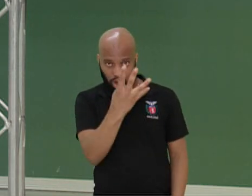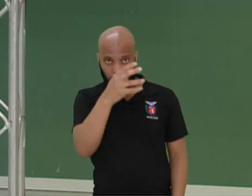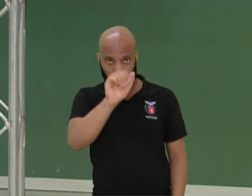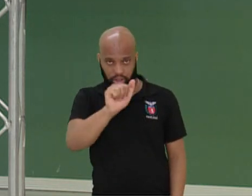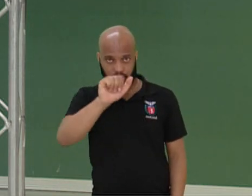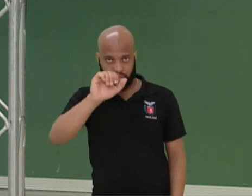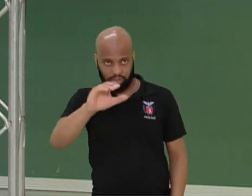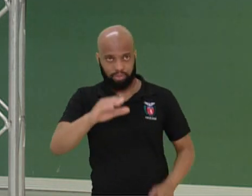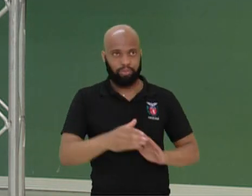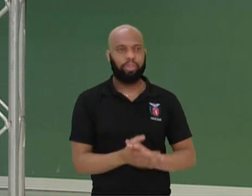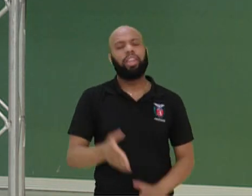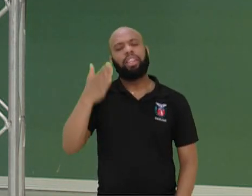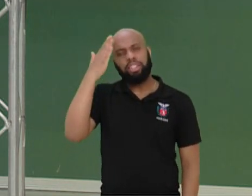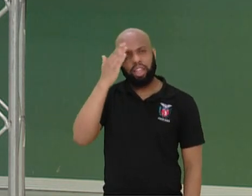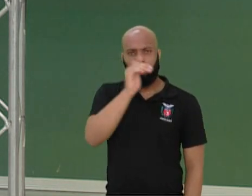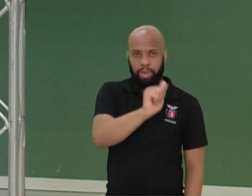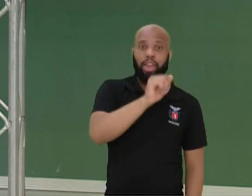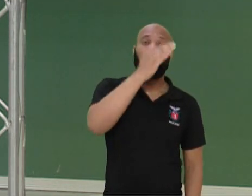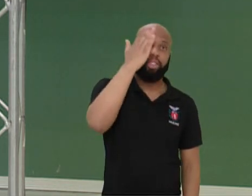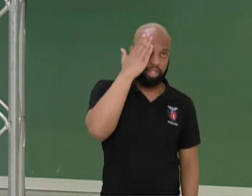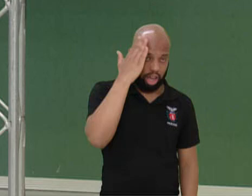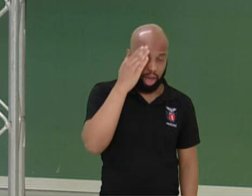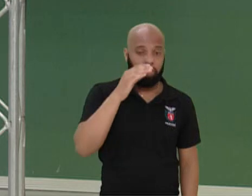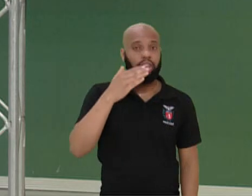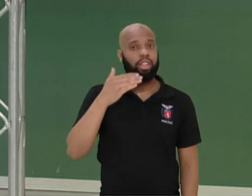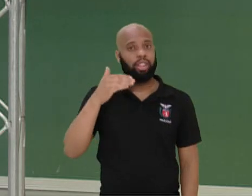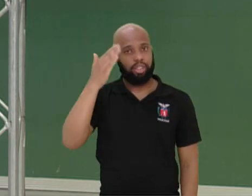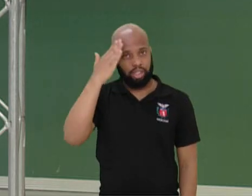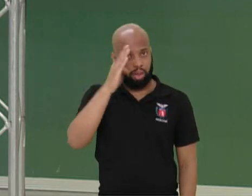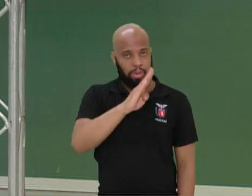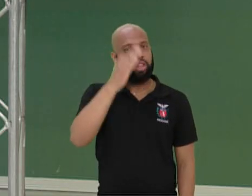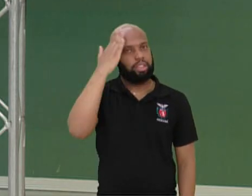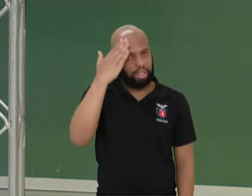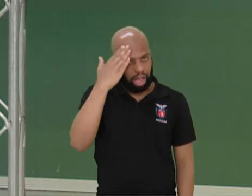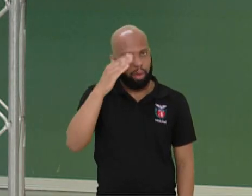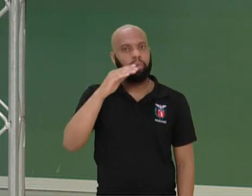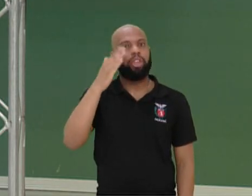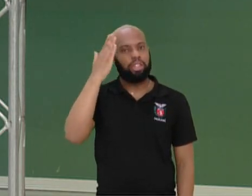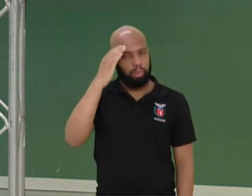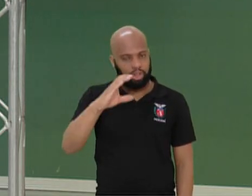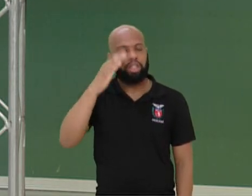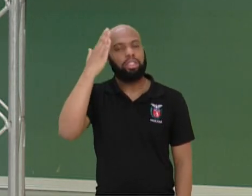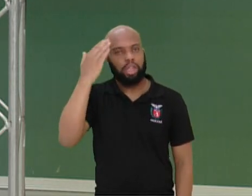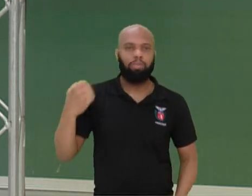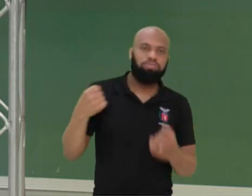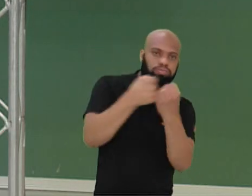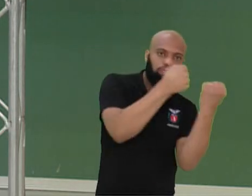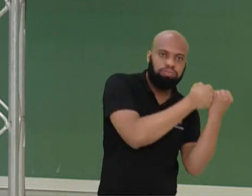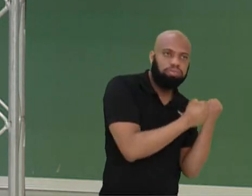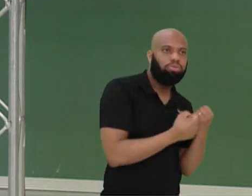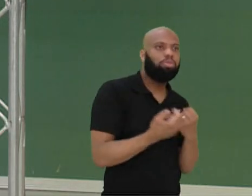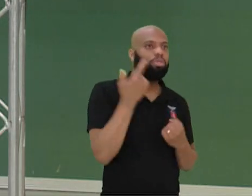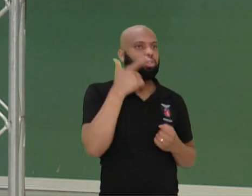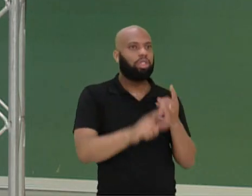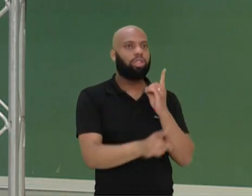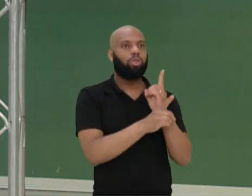menos 1/3, do B é 7/3 e o C é menos 2, né? Substituindo, eu vou encontrar então que o delta é